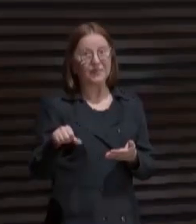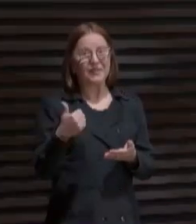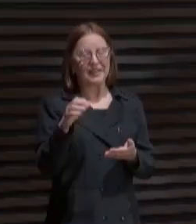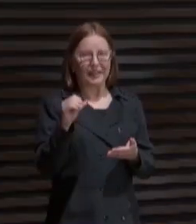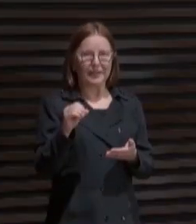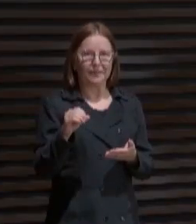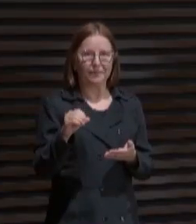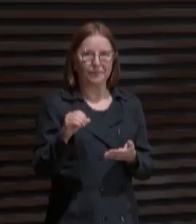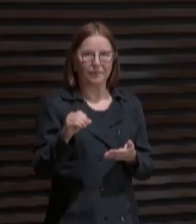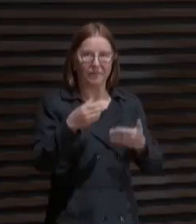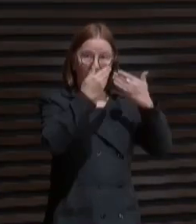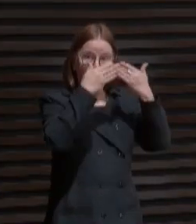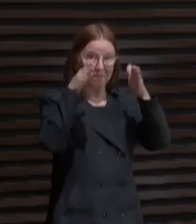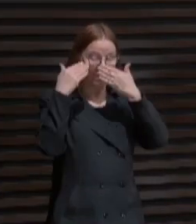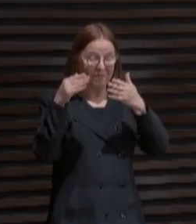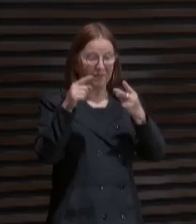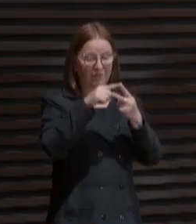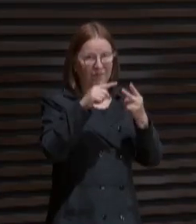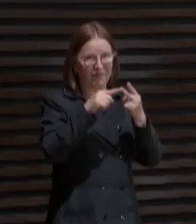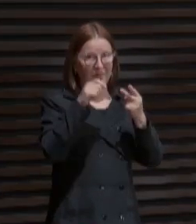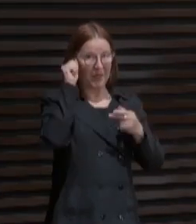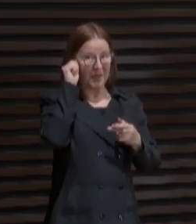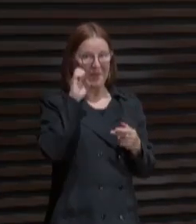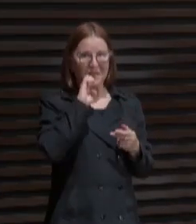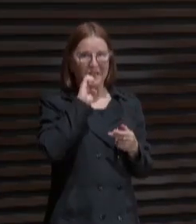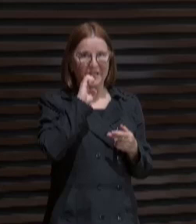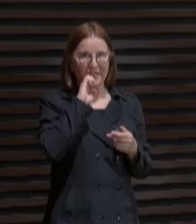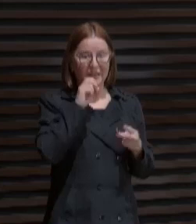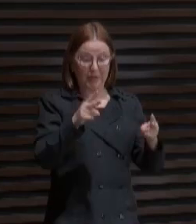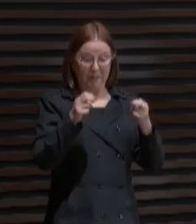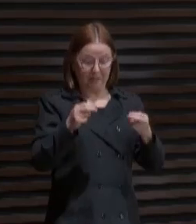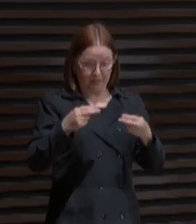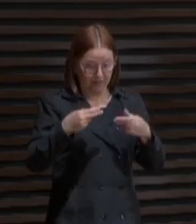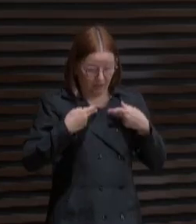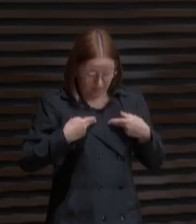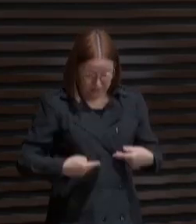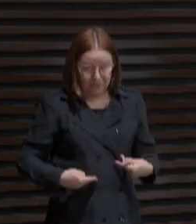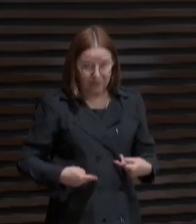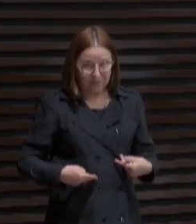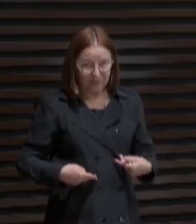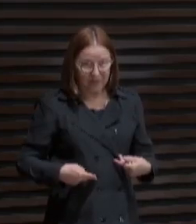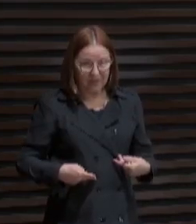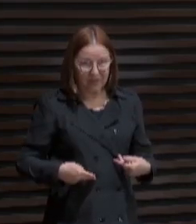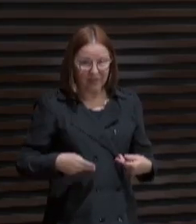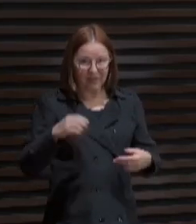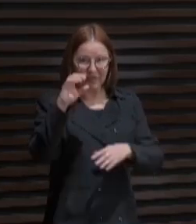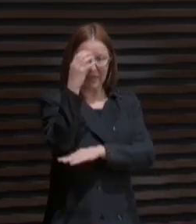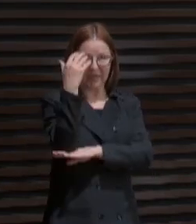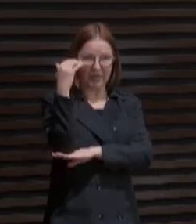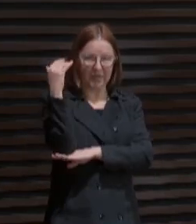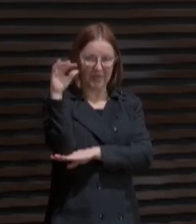Abriram-se então os olhos de ambos, e percebendo que estavam nus, coseram folhas de figueira e